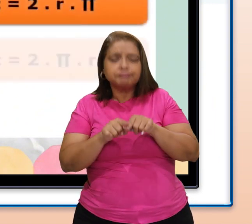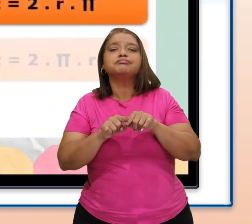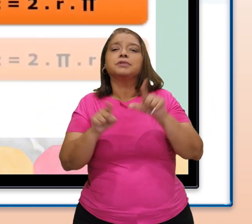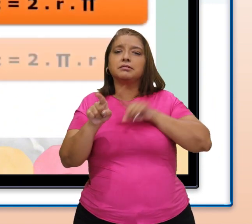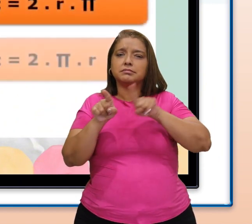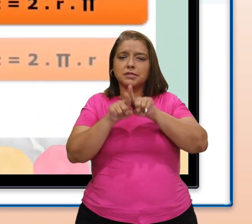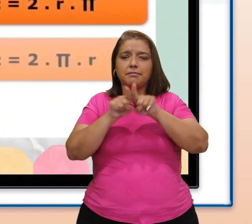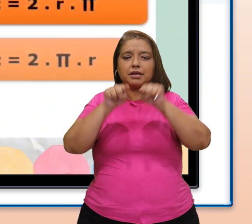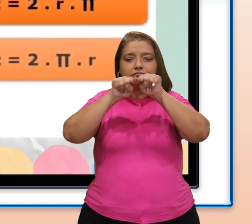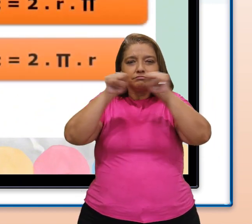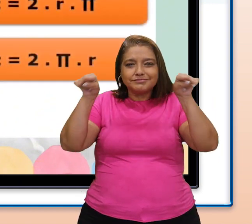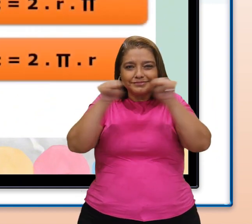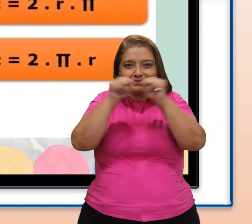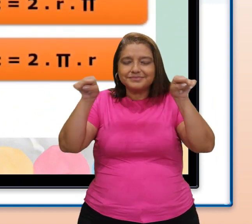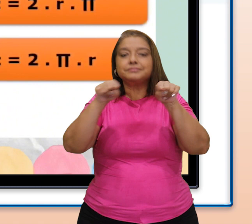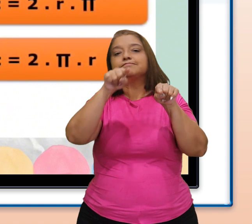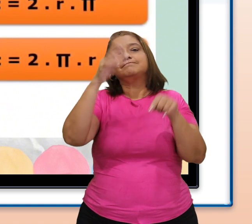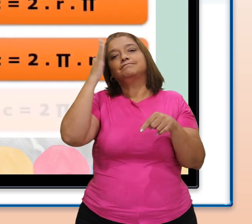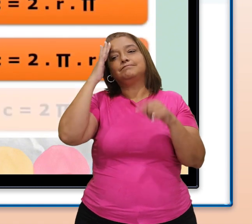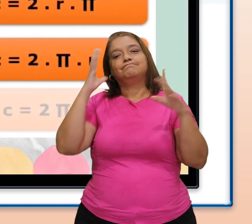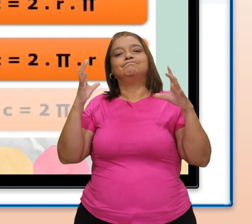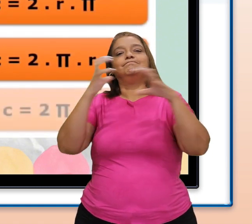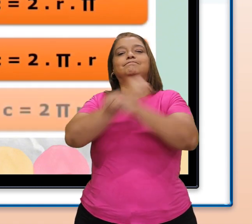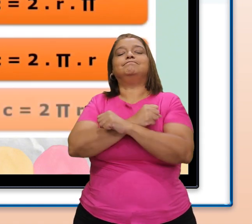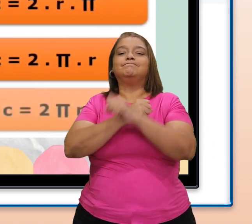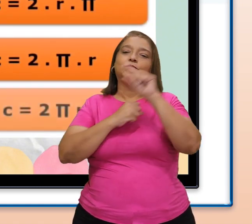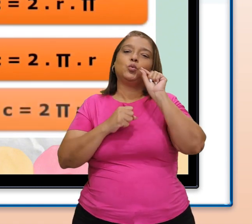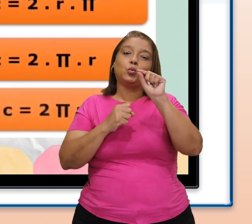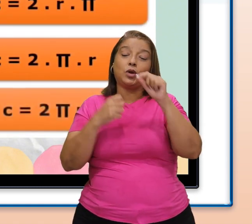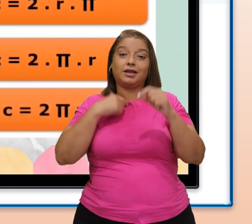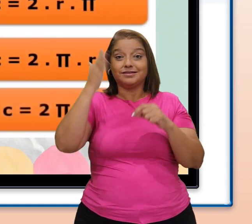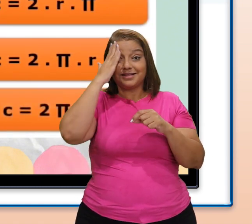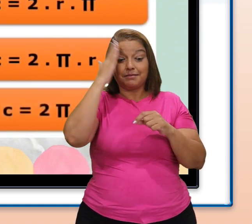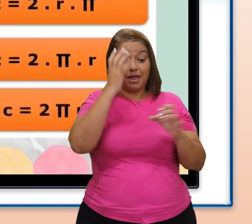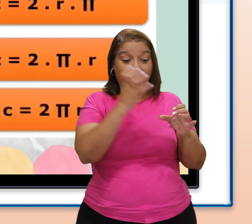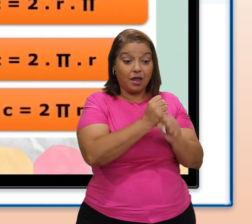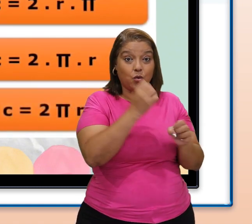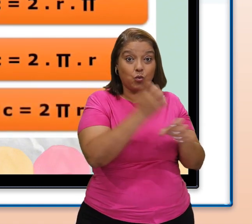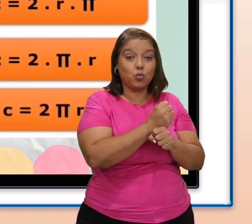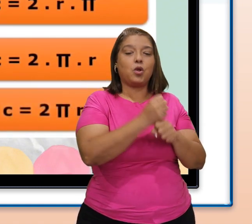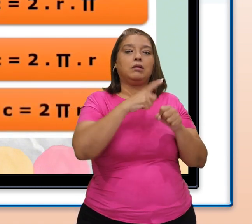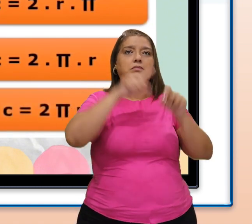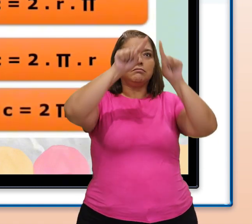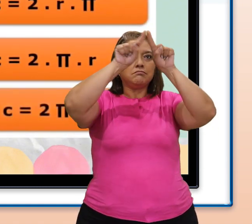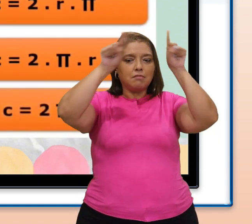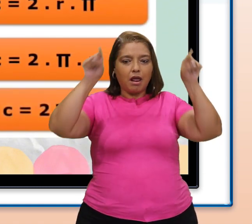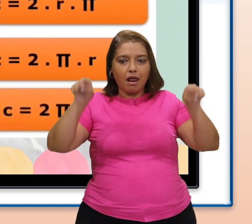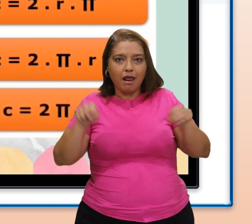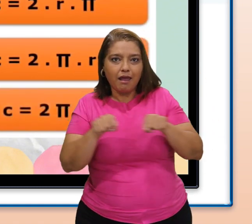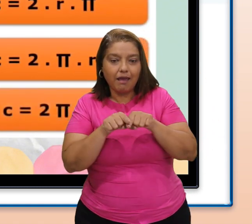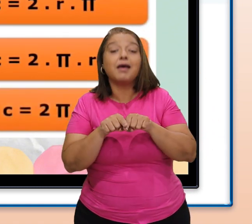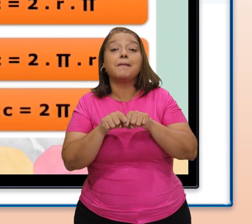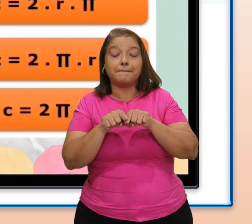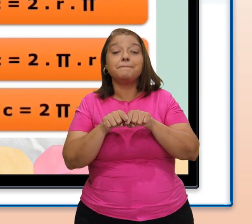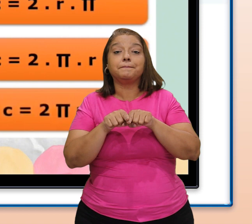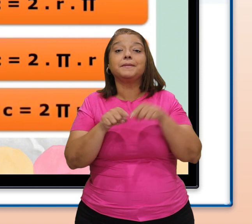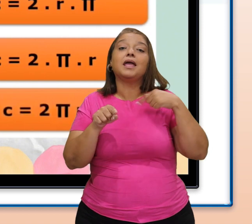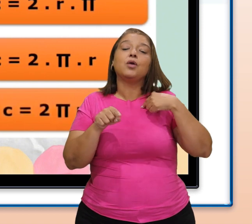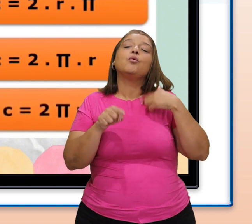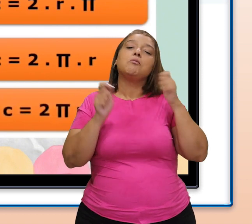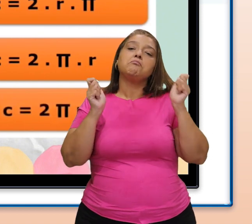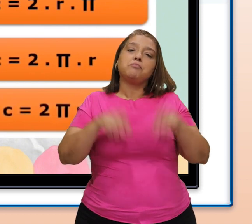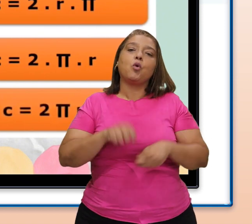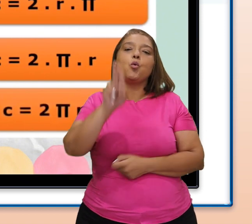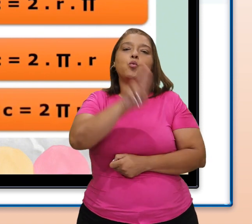seu diâmetro, podemos concluir, então, que para calcular o comprimento da circunferência,